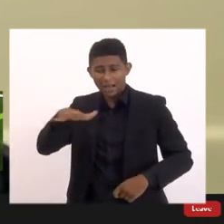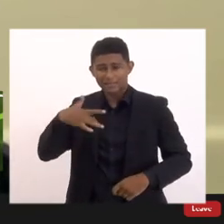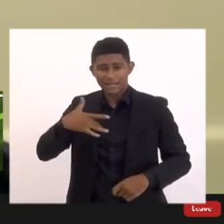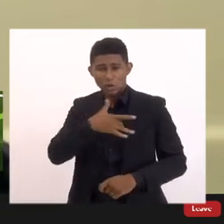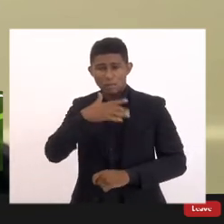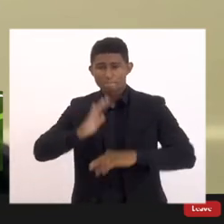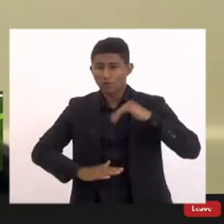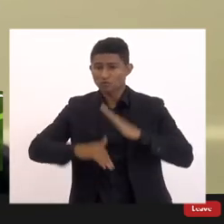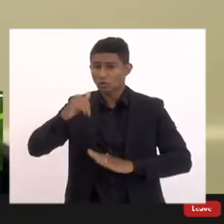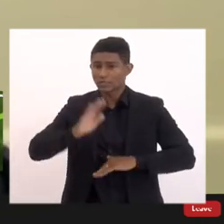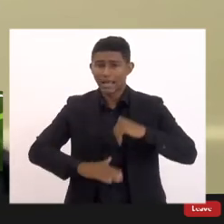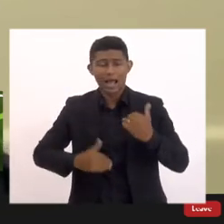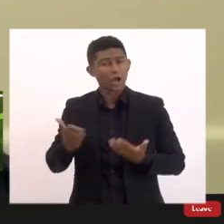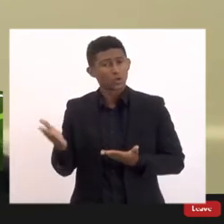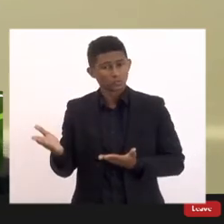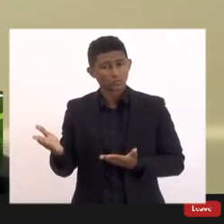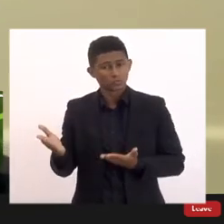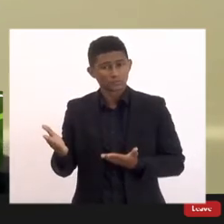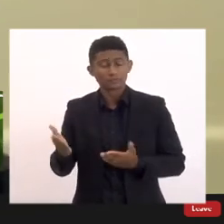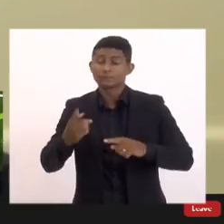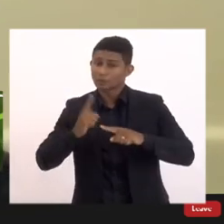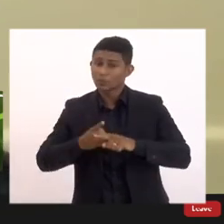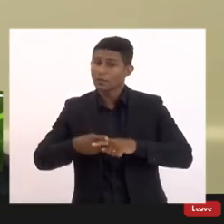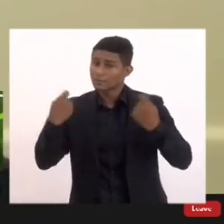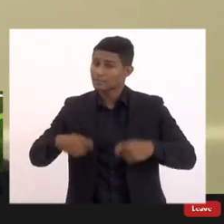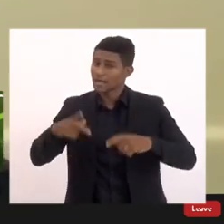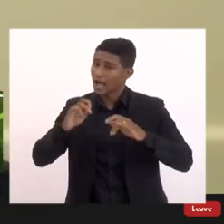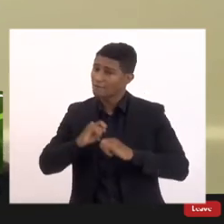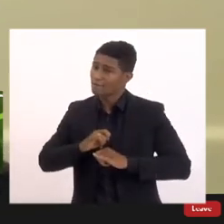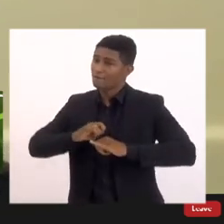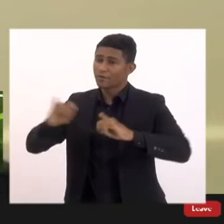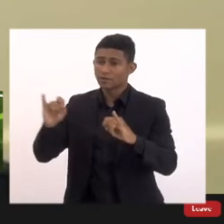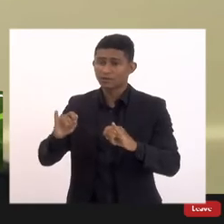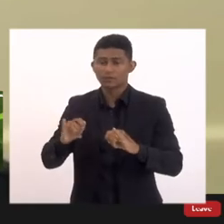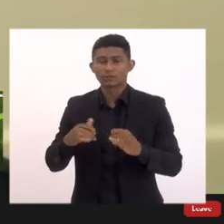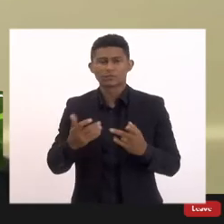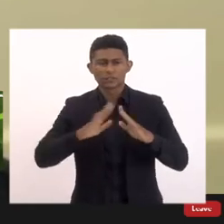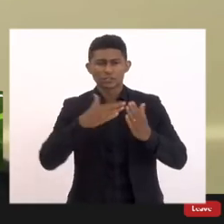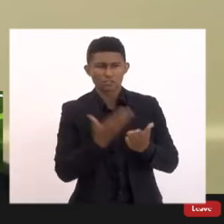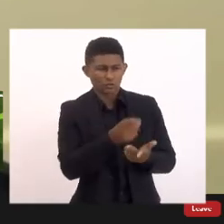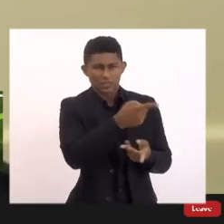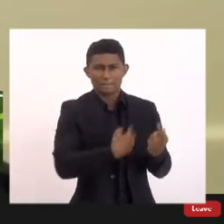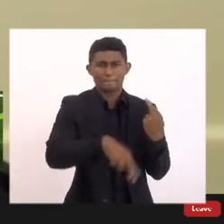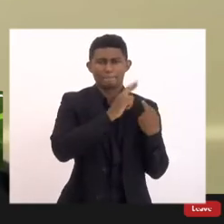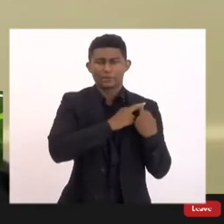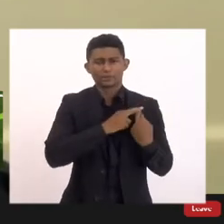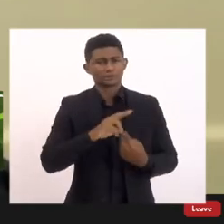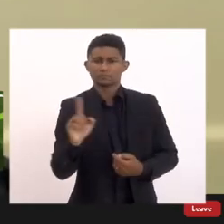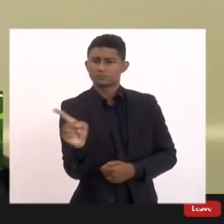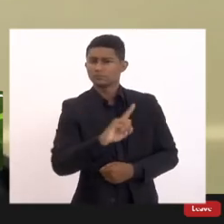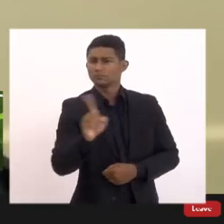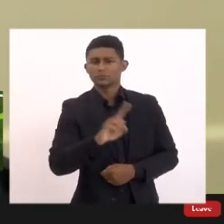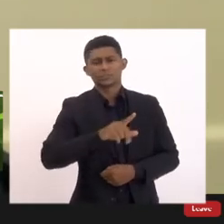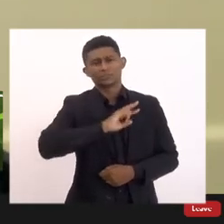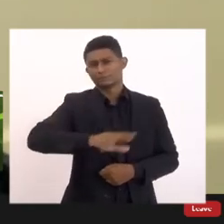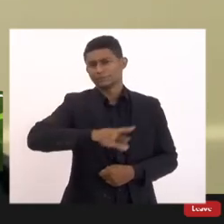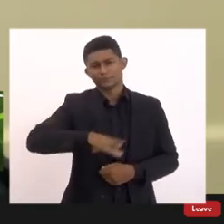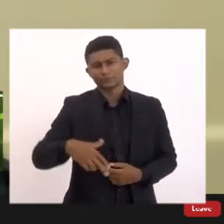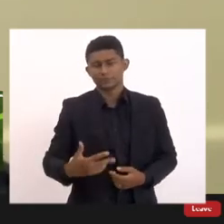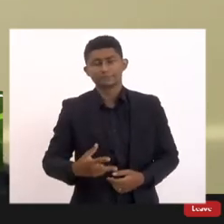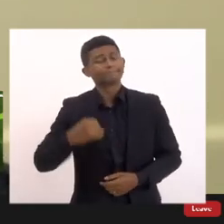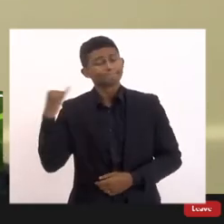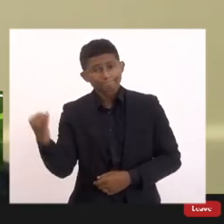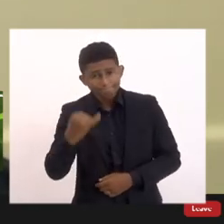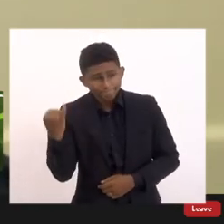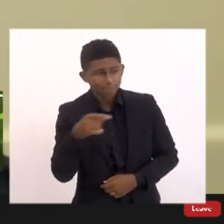monitorar, porque existe a necessidade de notificação. Isso não é o papel direto da escola, isso não é uma responsabilidade da escola. Então, é importante, sim, que a